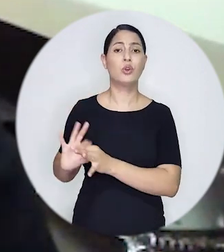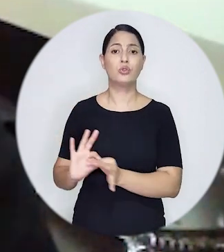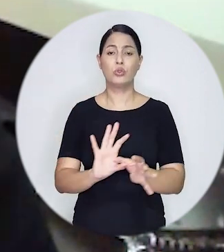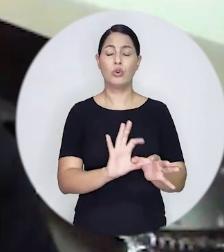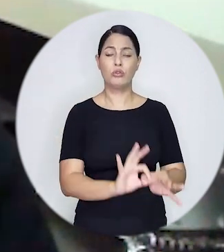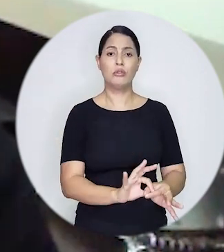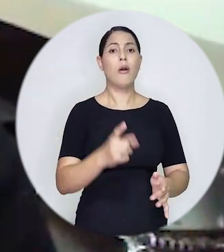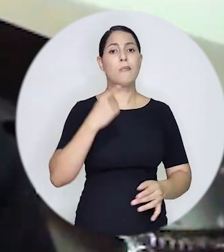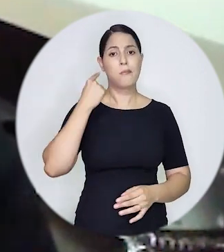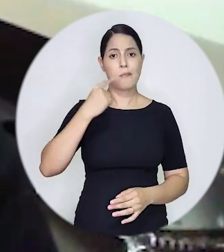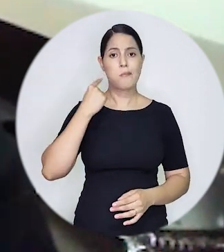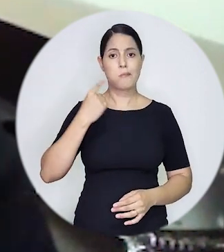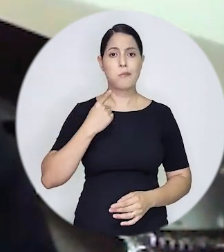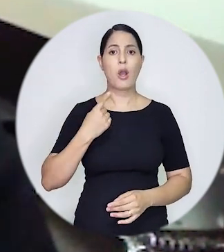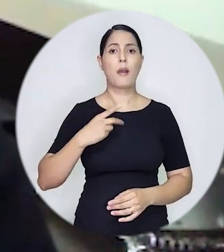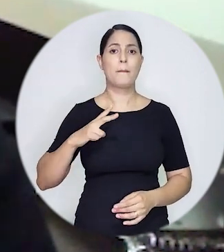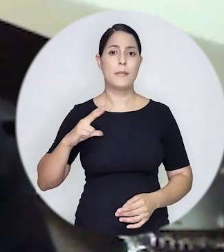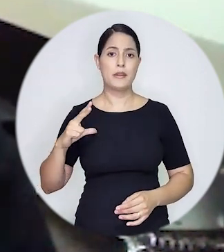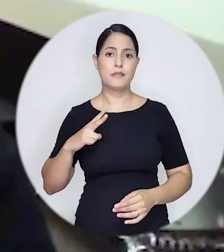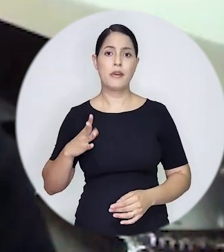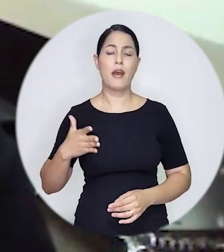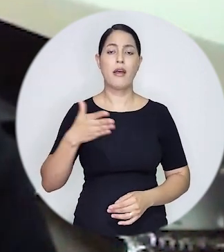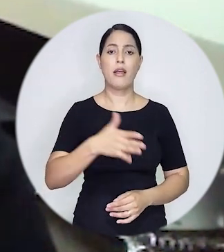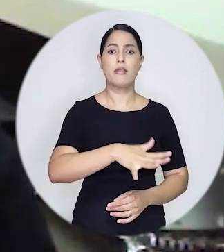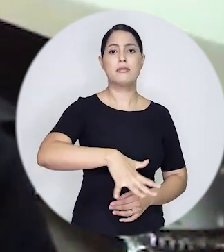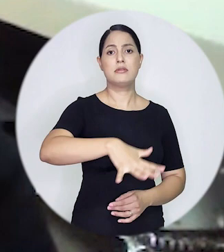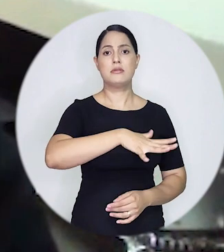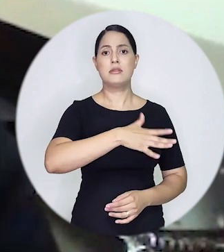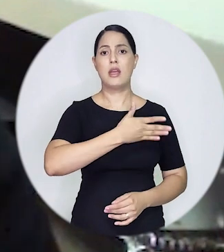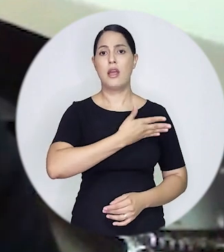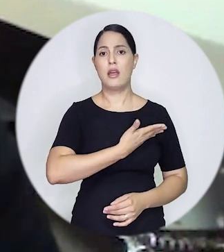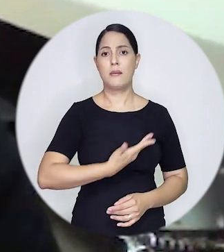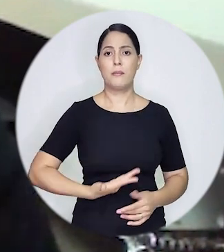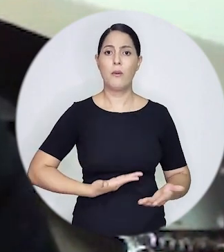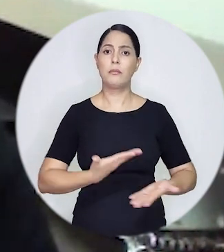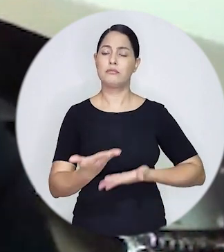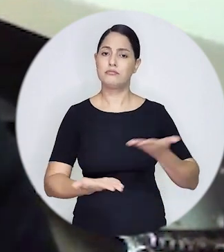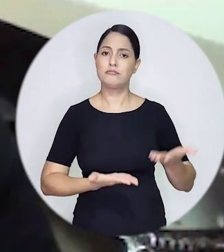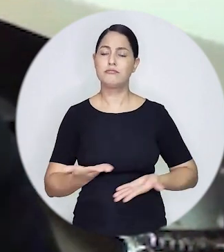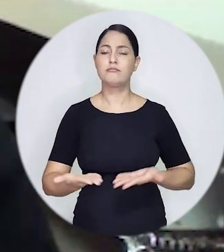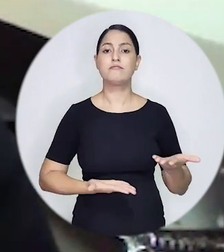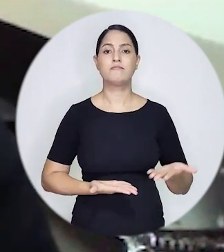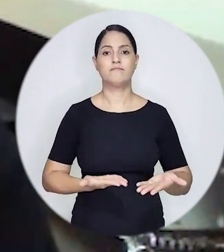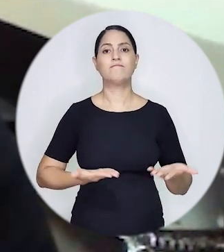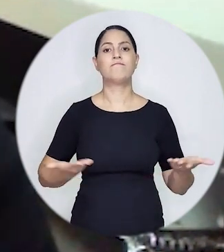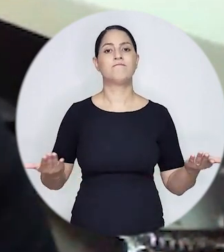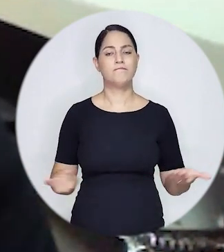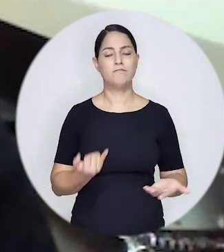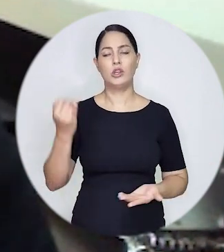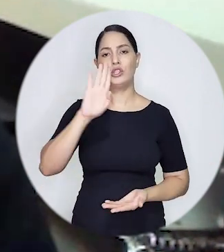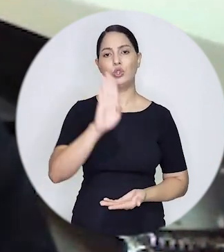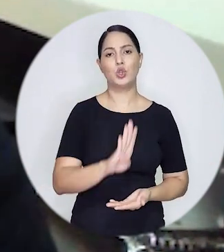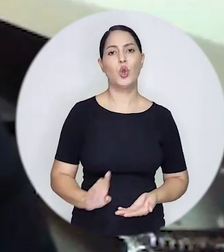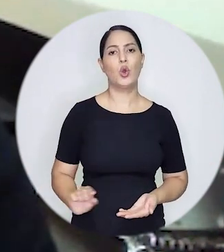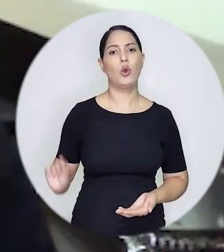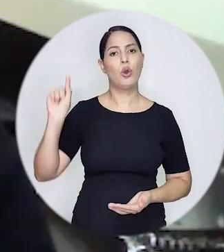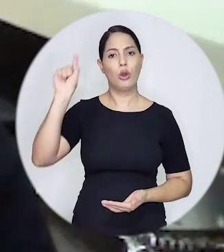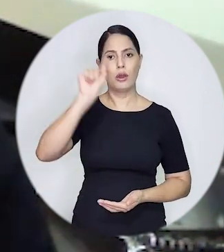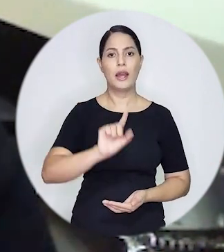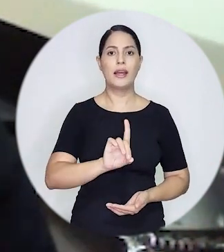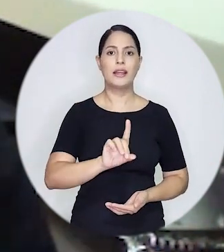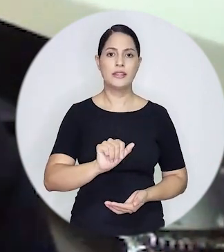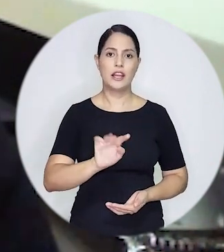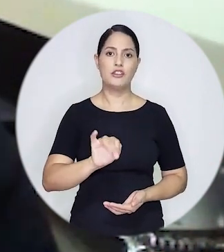poder ampliar e garantir a advocacia dativa em todo o país. Vamos agora, através do Conselho Federal, fazer